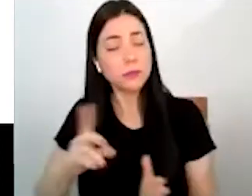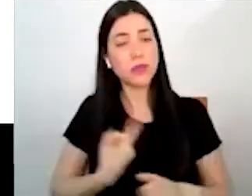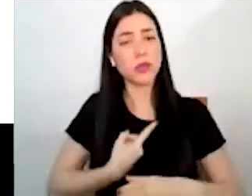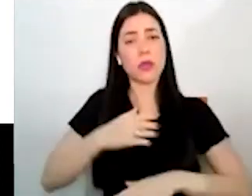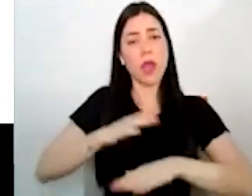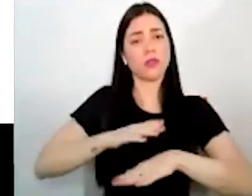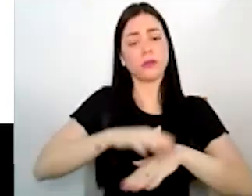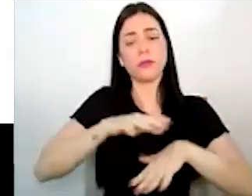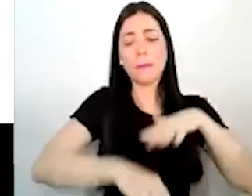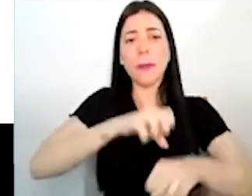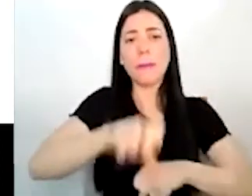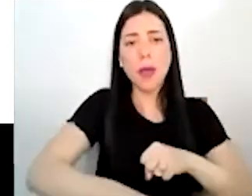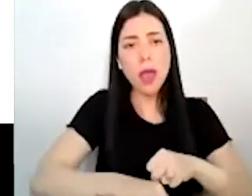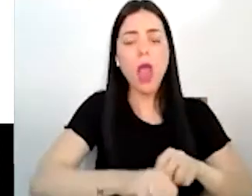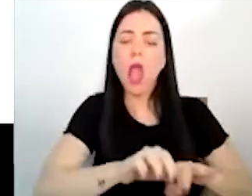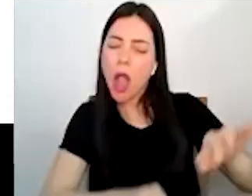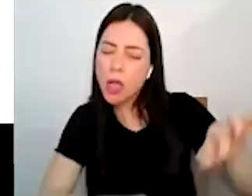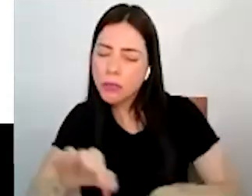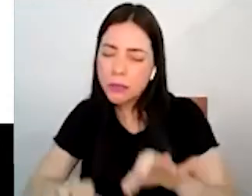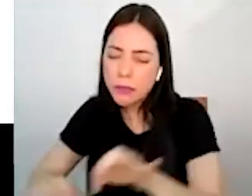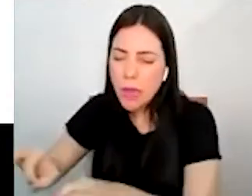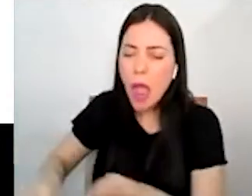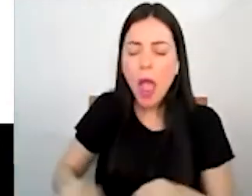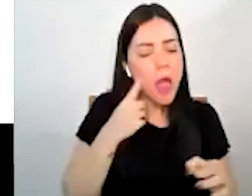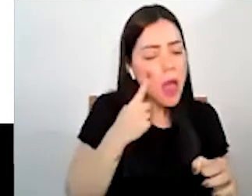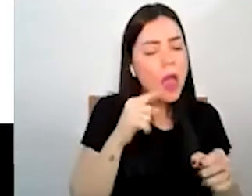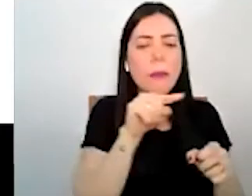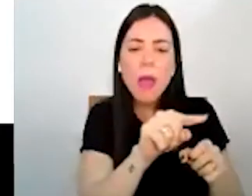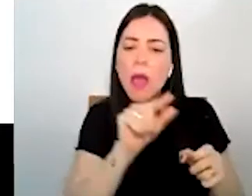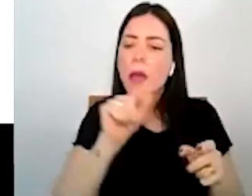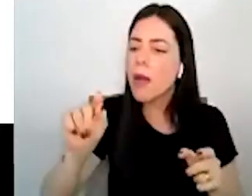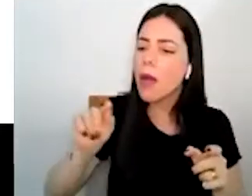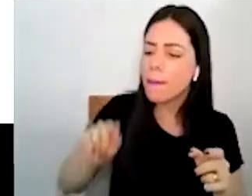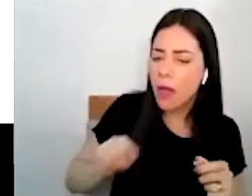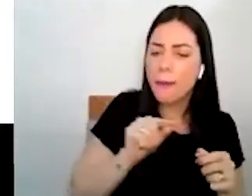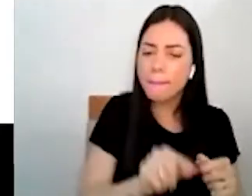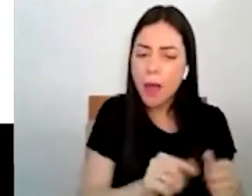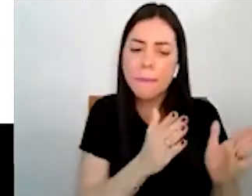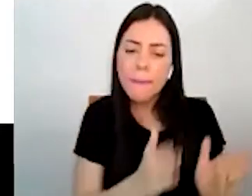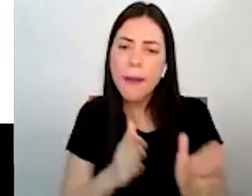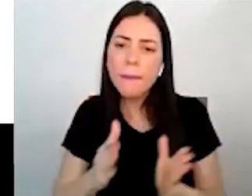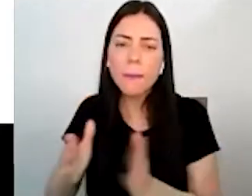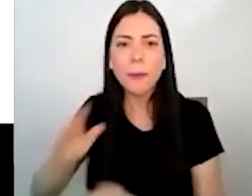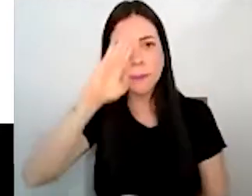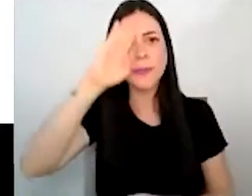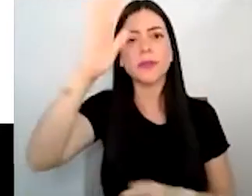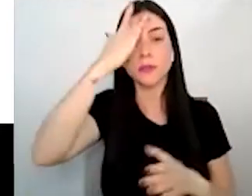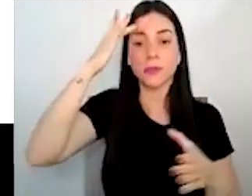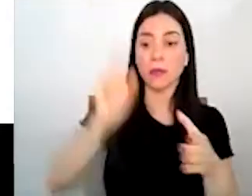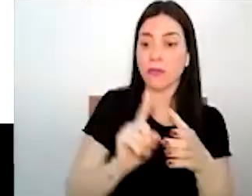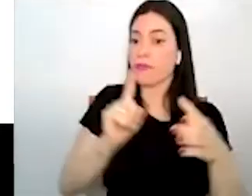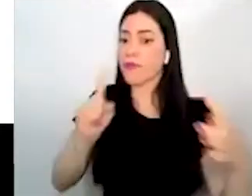aquilo, organizar e mostrar o que vem depois do quê, e tentar dar ali um mapa da mina para as pessoas, especialmente que são de fora e nunca